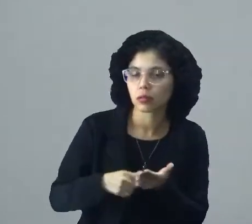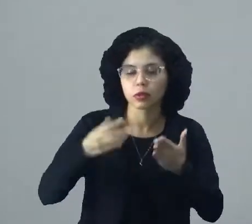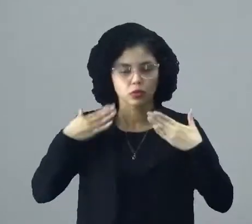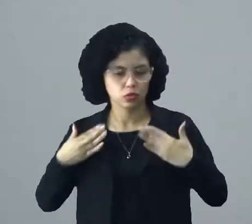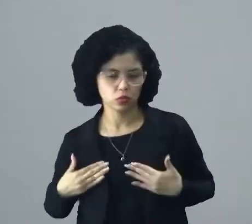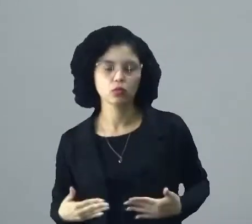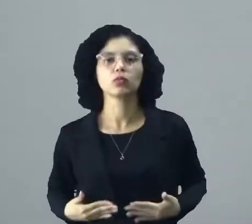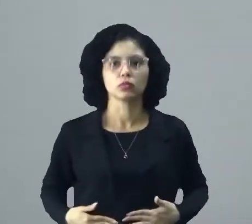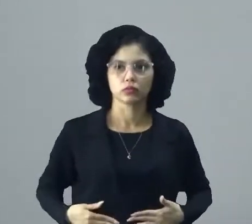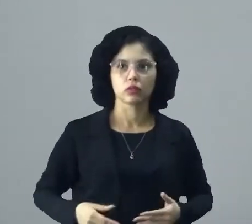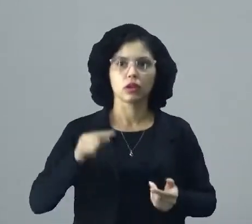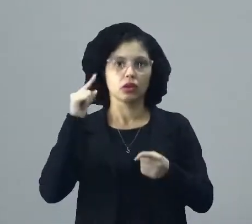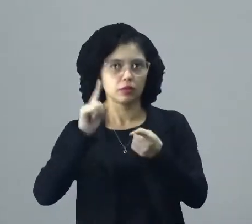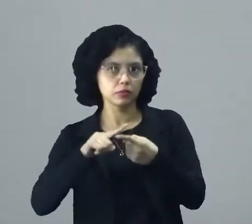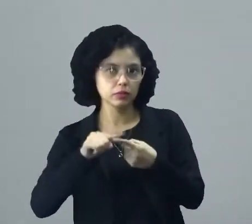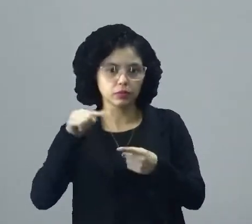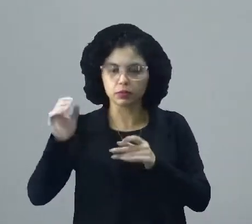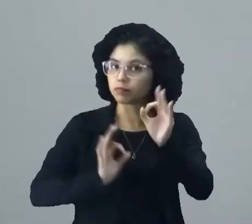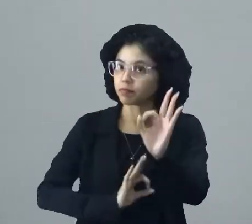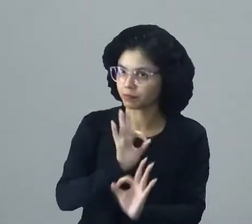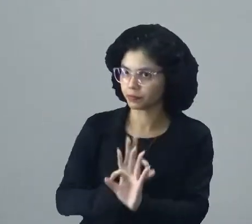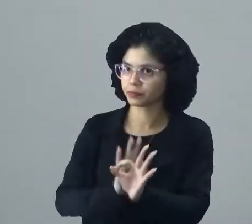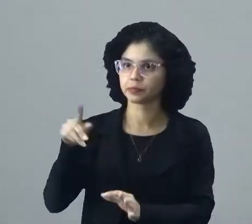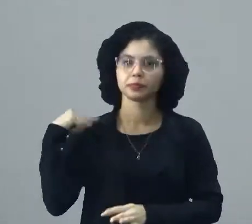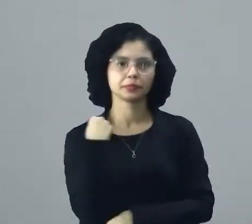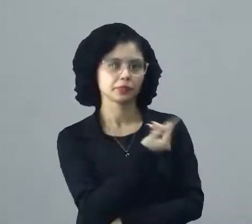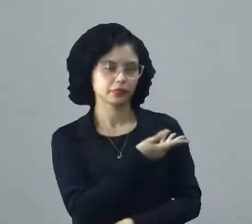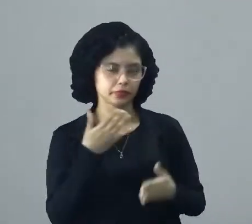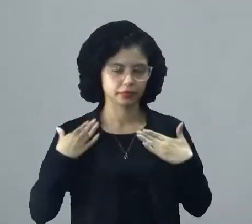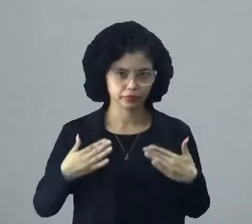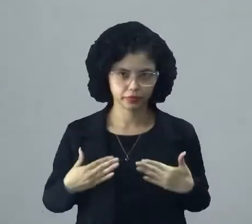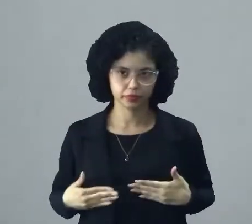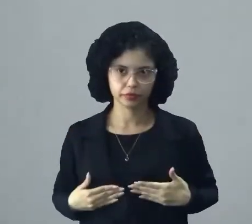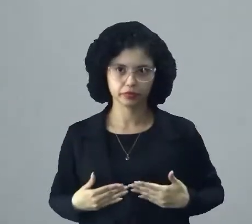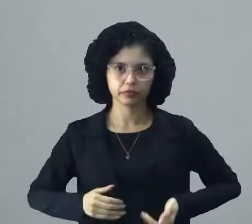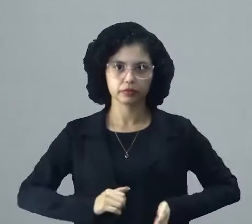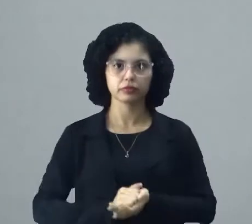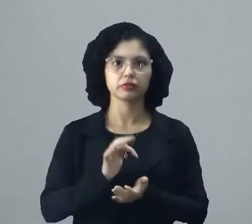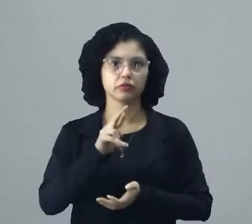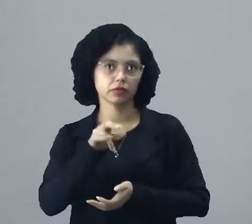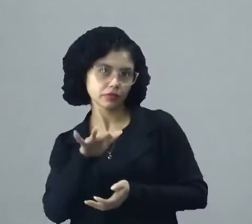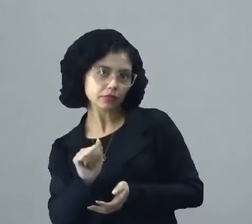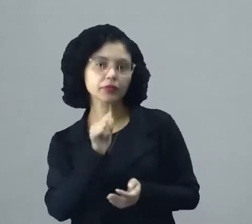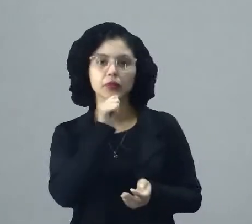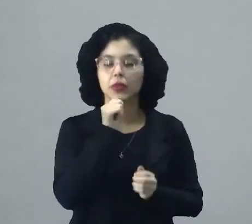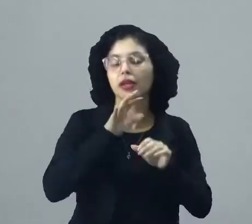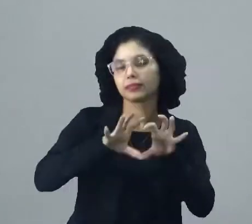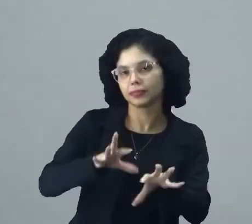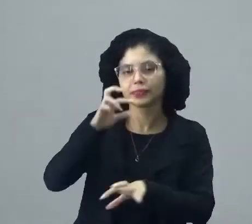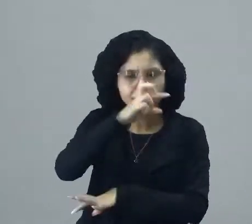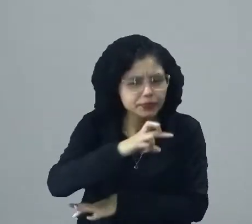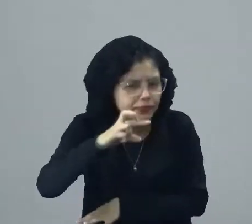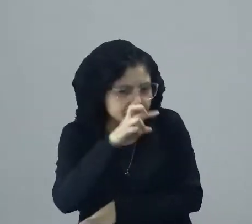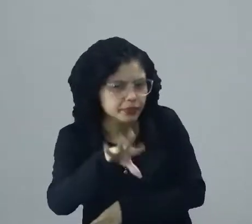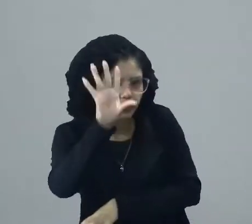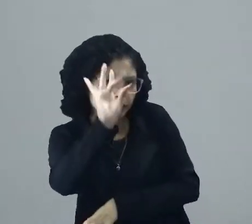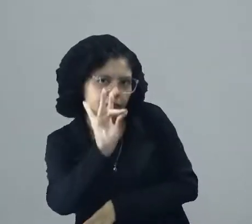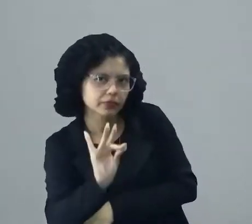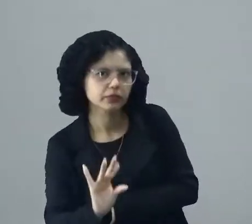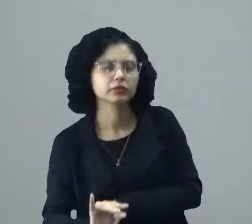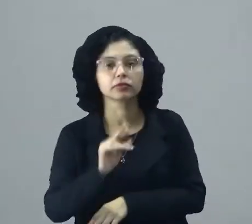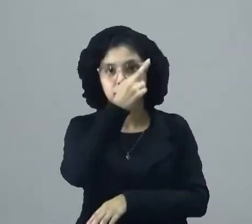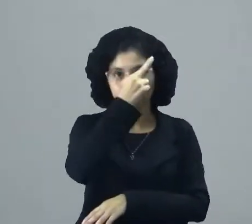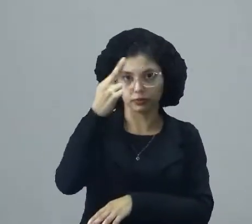condicionamento físico, porque aqui a gente busca preparar o corpo, deixar ele em forma. Quando a gente faz essa análise do